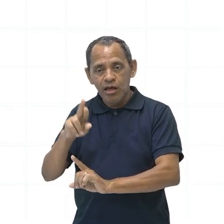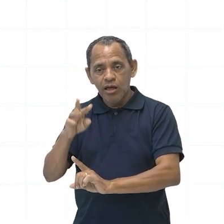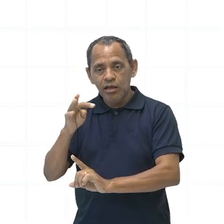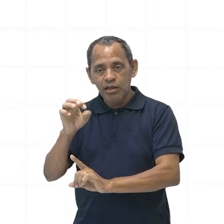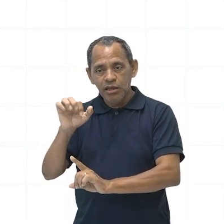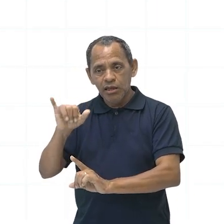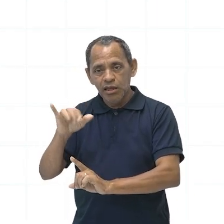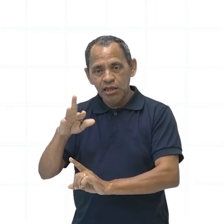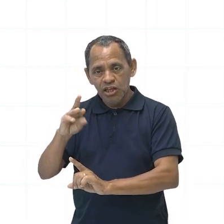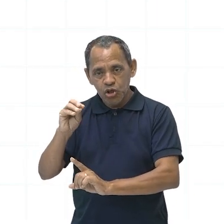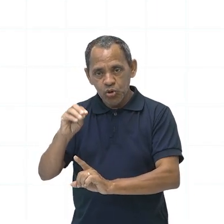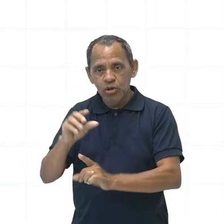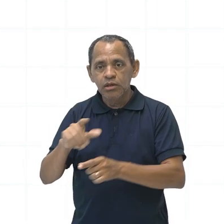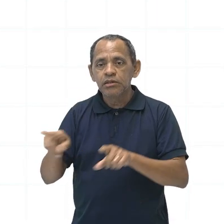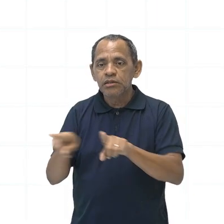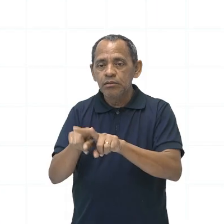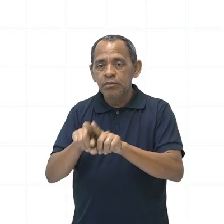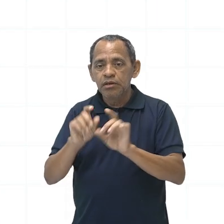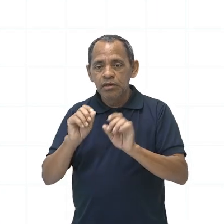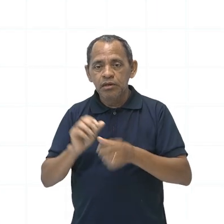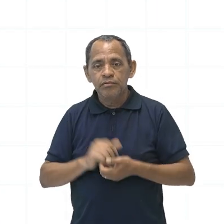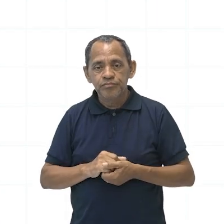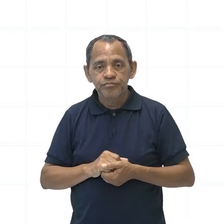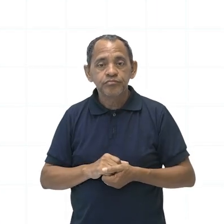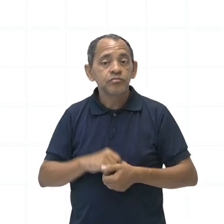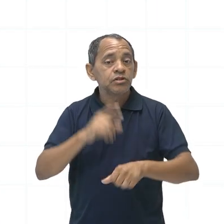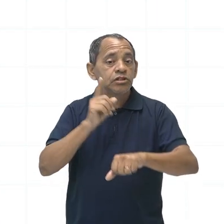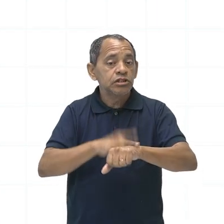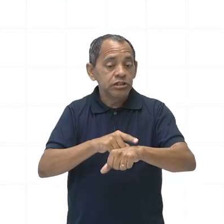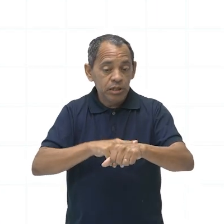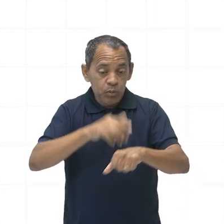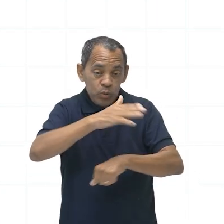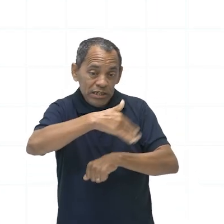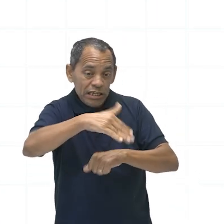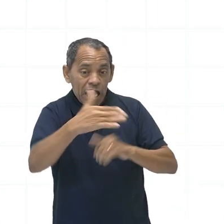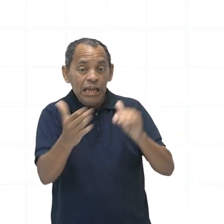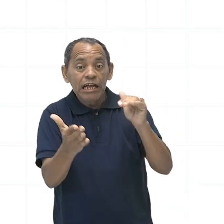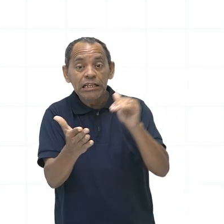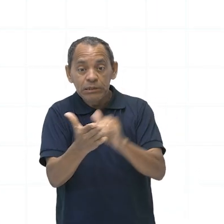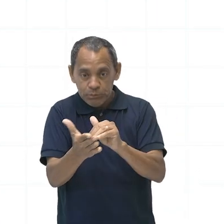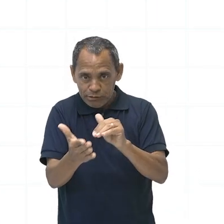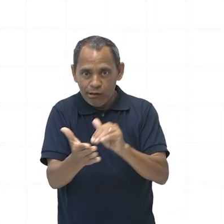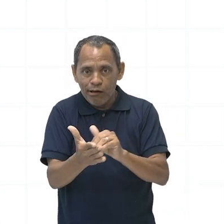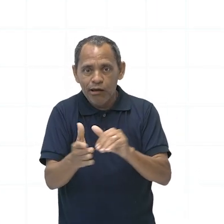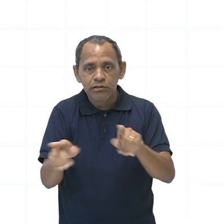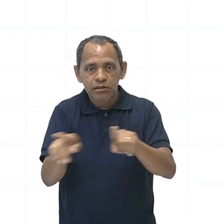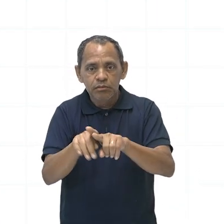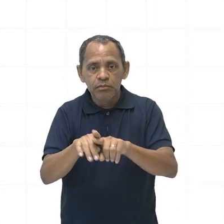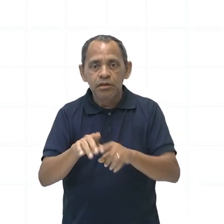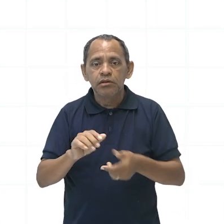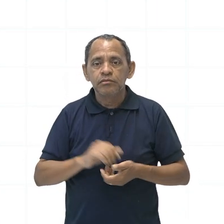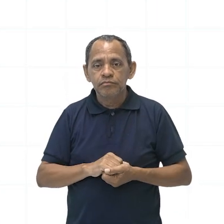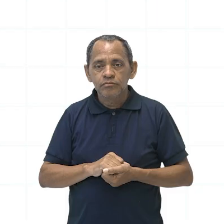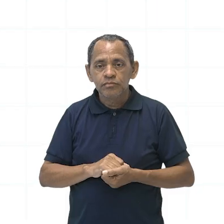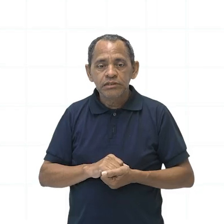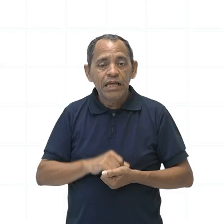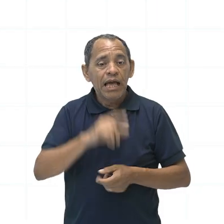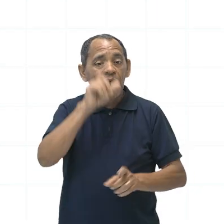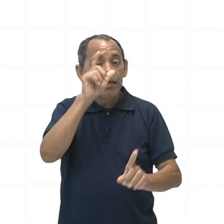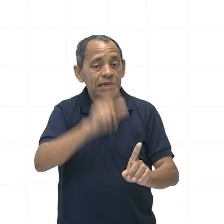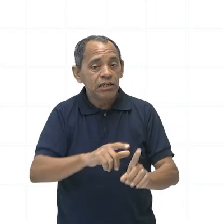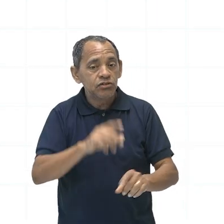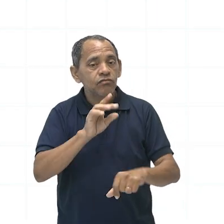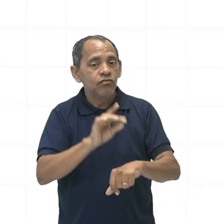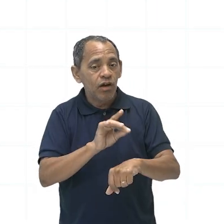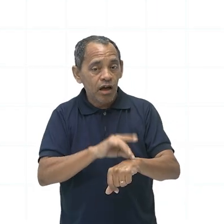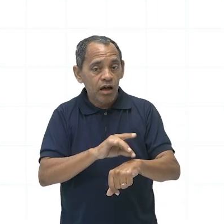personagem. Tem também tempo e espaços limitados. A história de Apolinária, a gente vê que